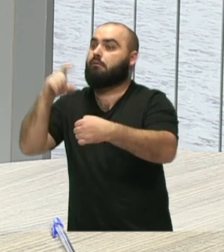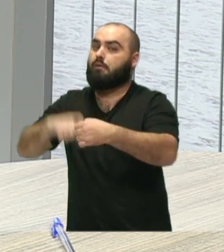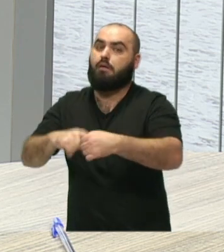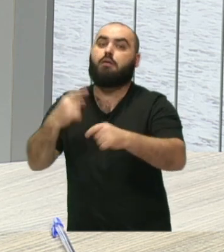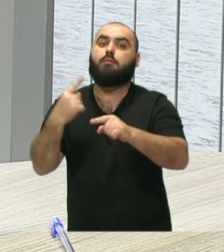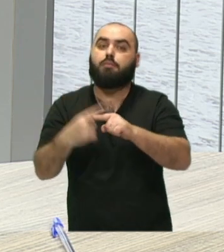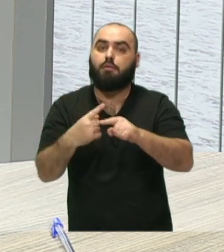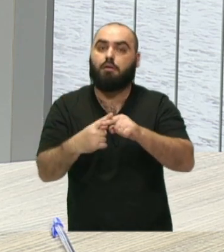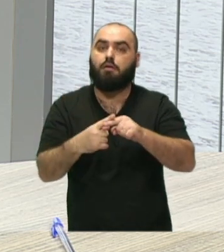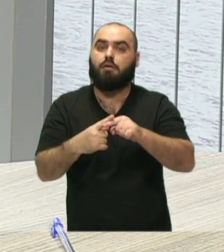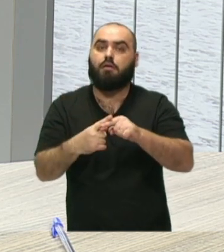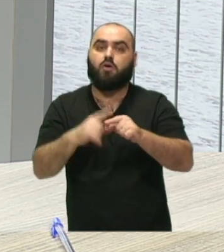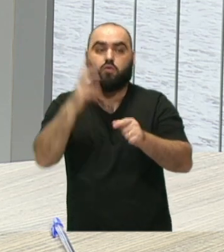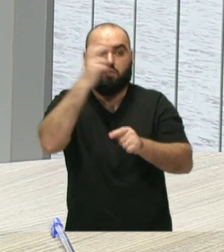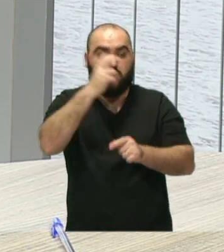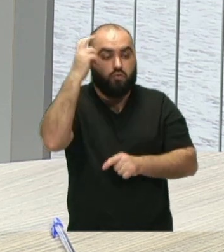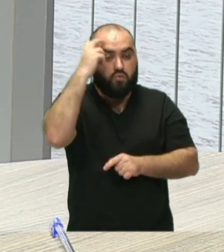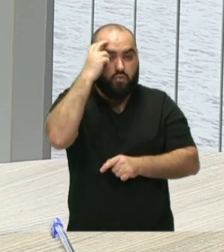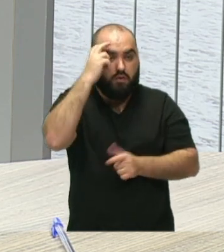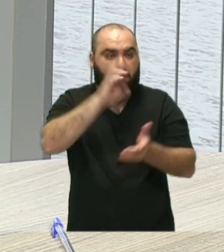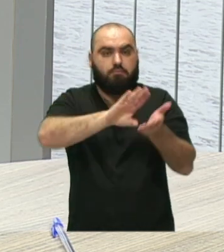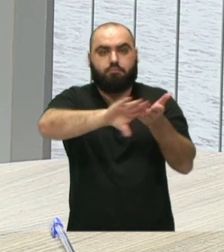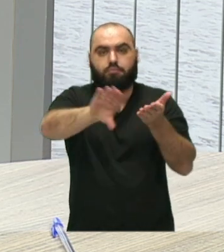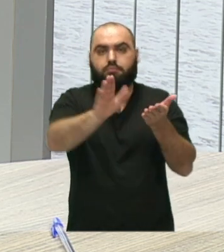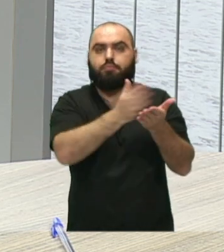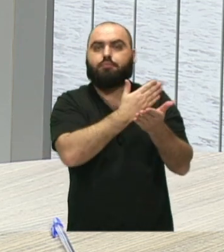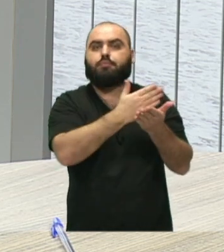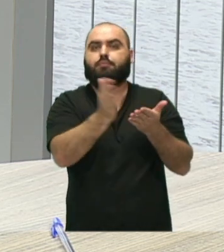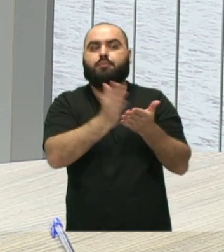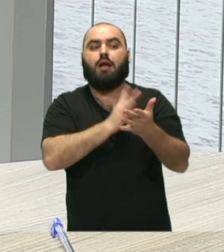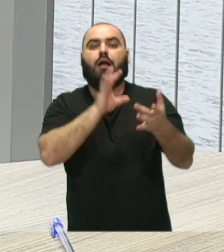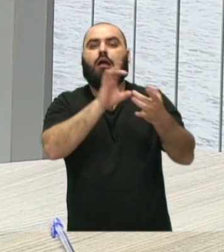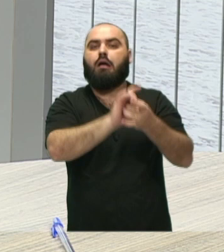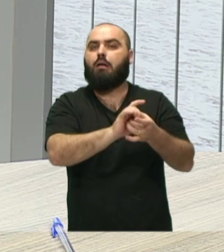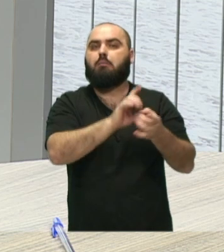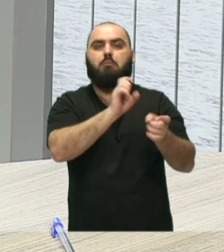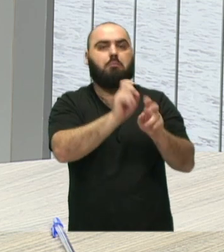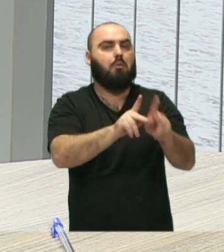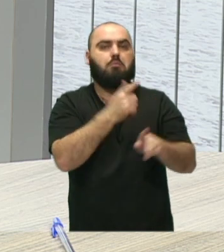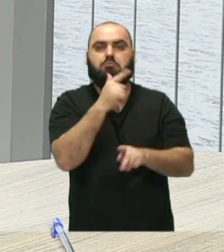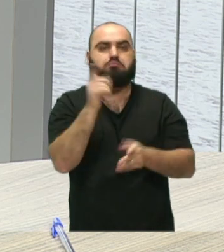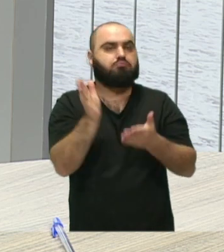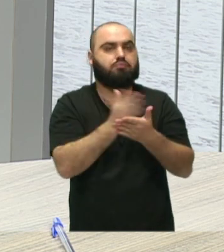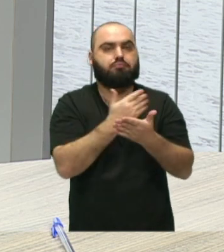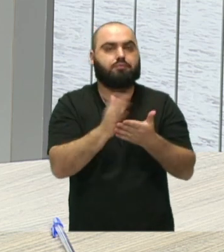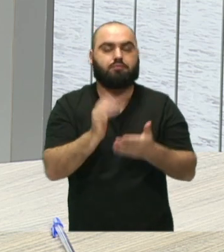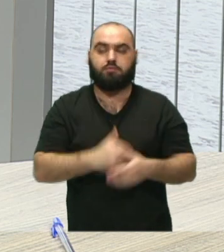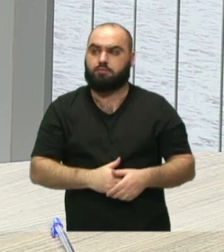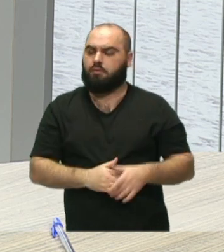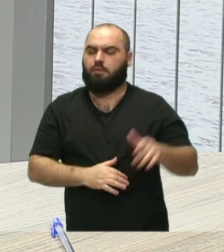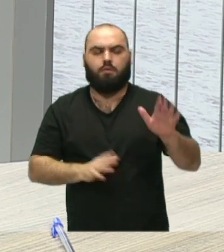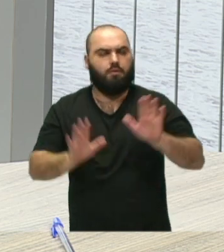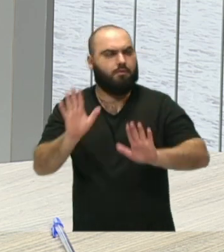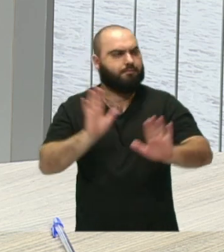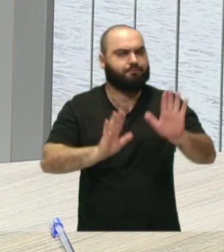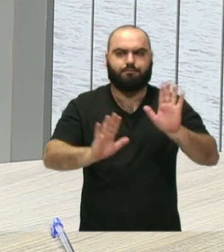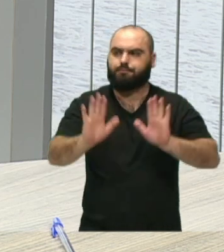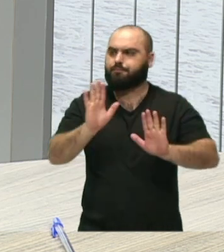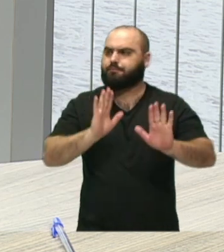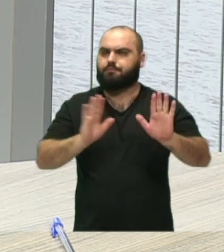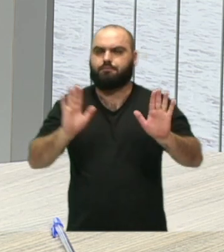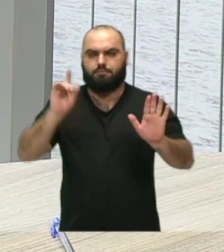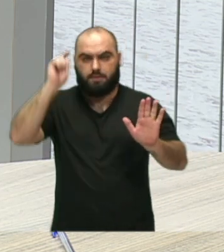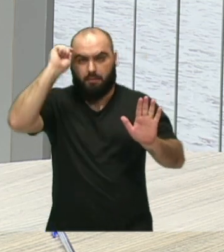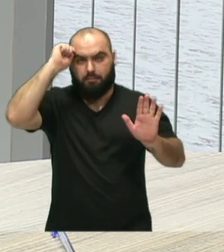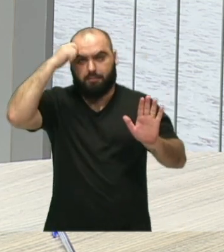união desses povos. E aí você vê, quando a gente se encontra nessas condições, enquanto